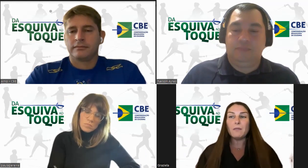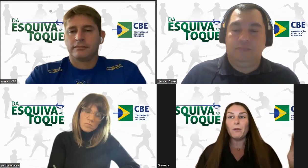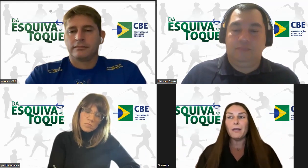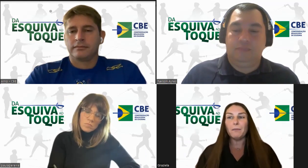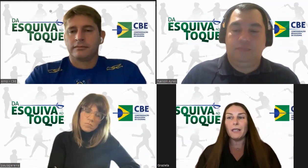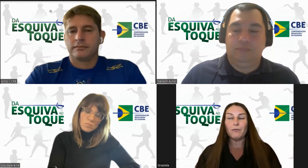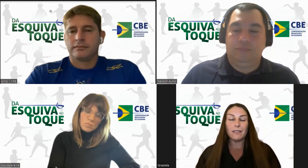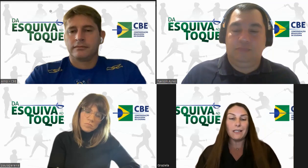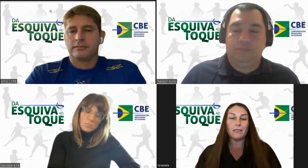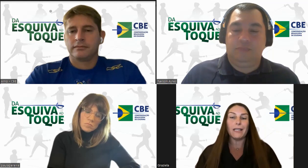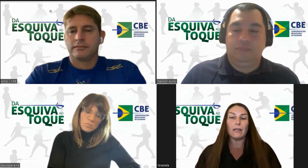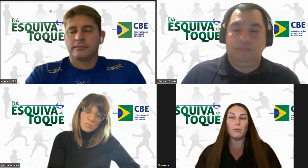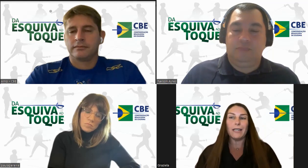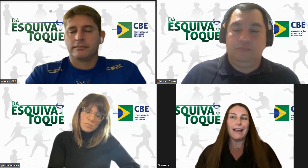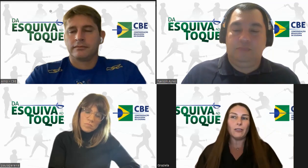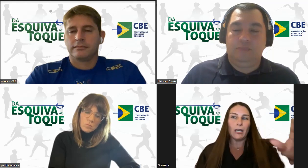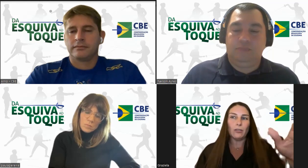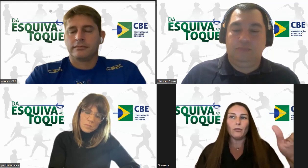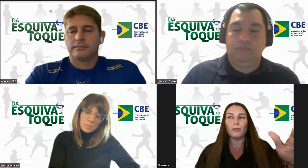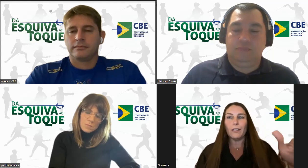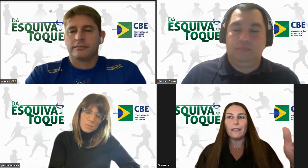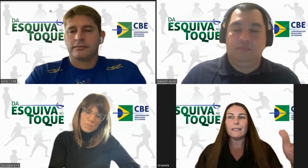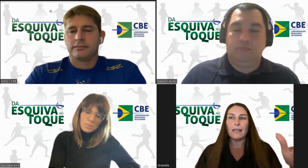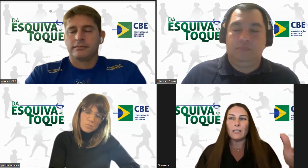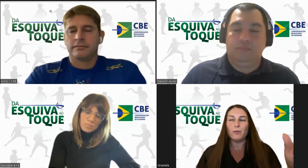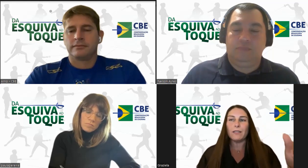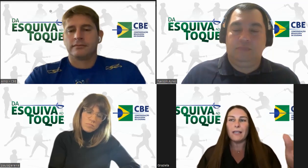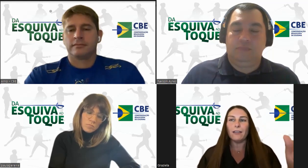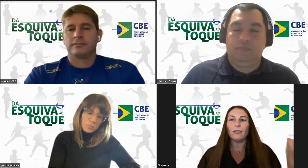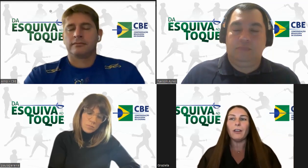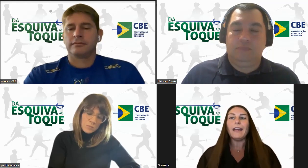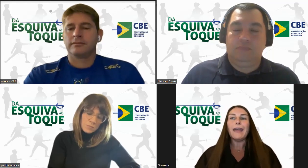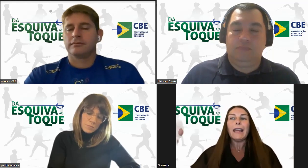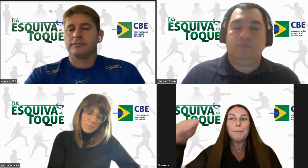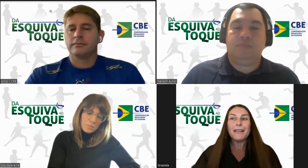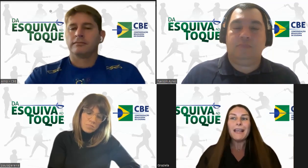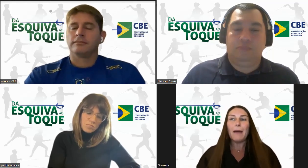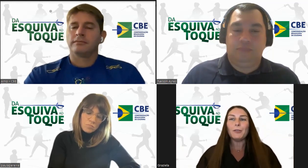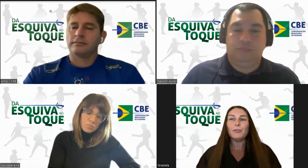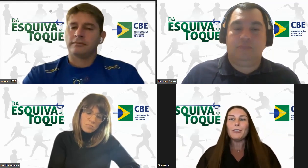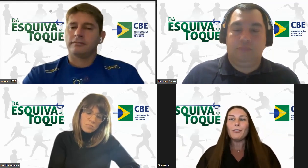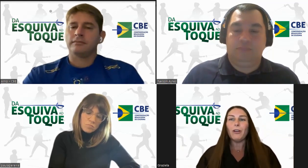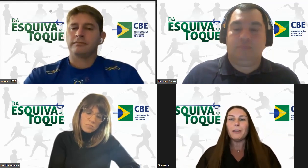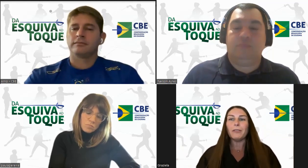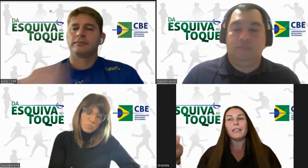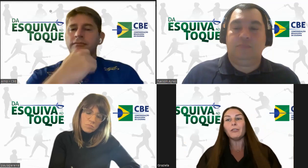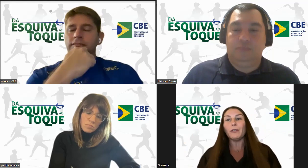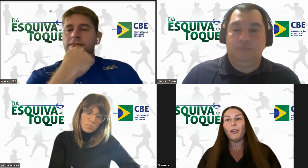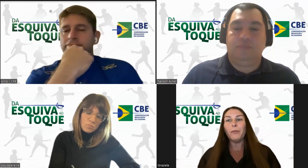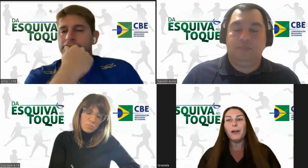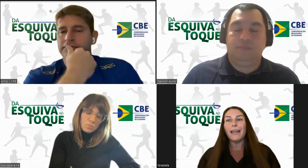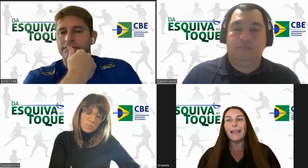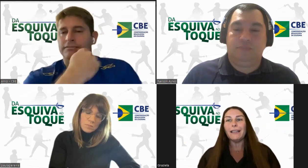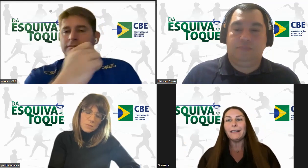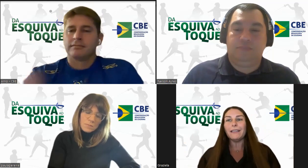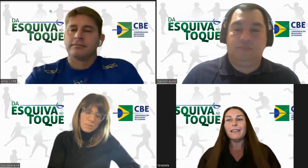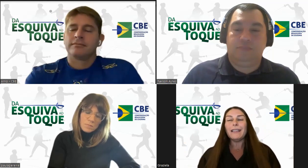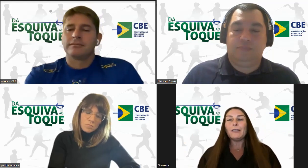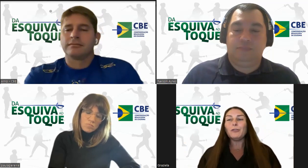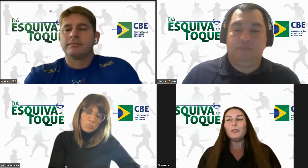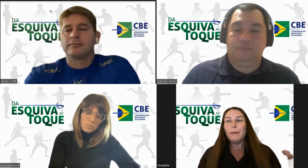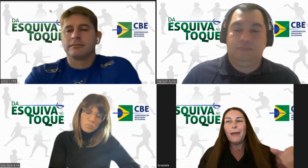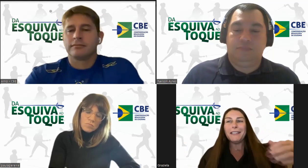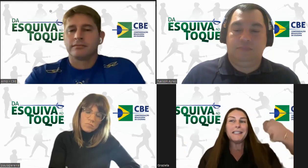sódio principalmente pela concentração de carboidrato que em torno é meio de 6% ela passa rápido no estômago então não incomoda ele